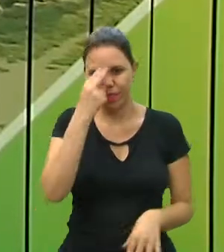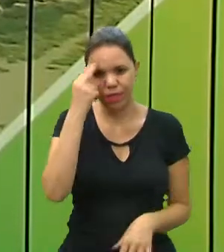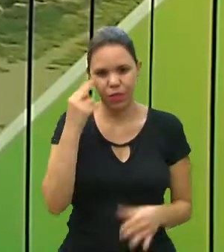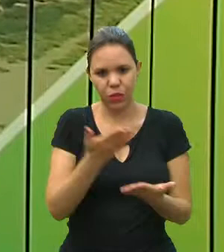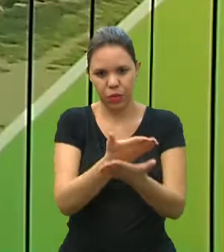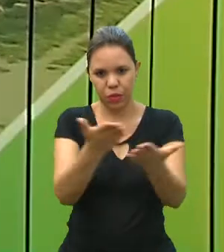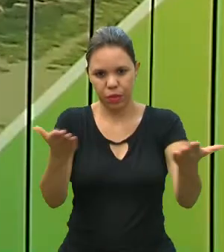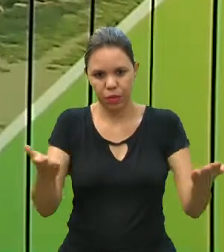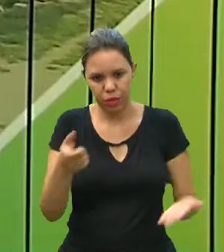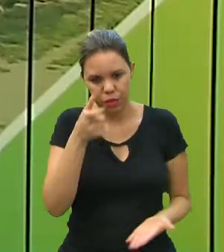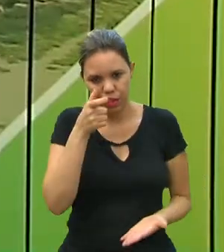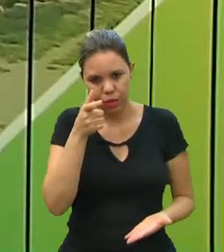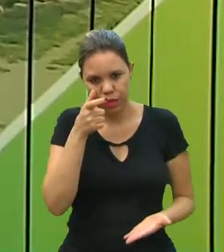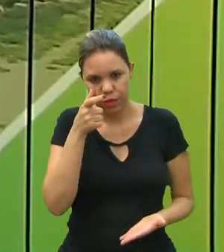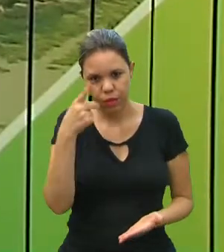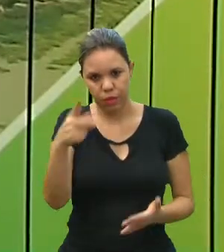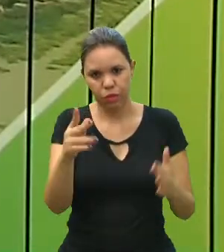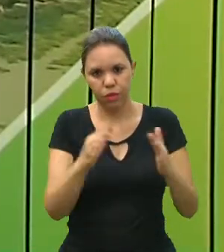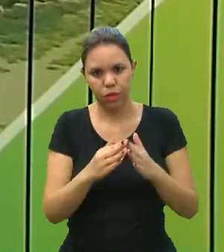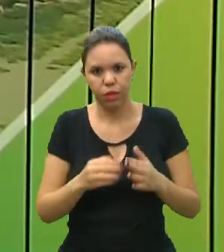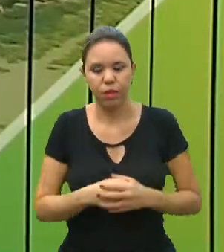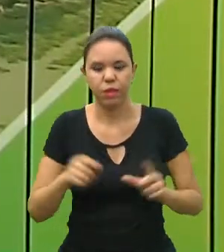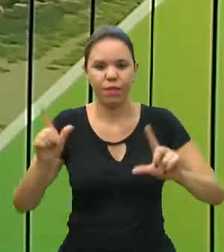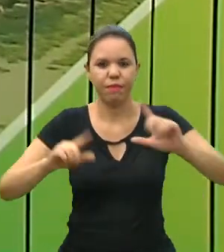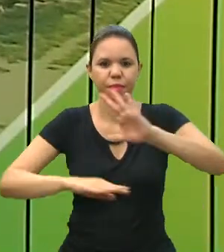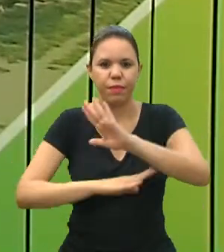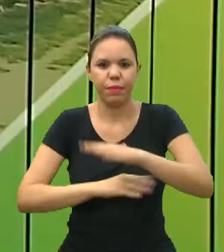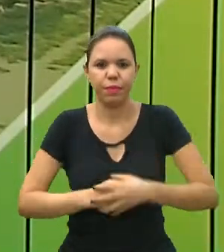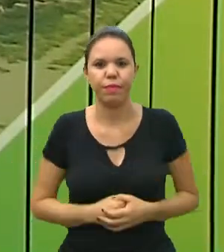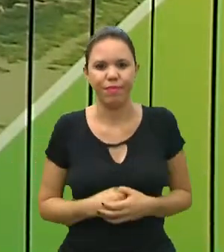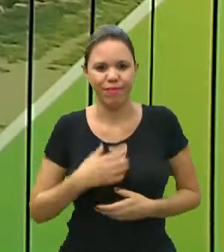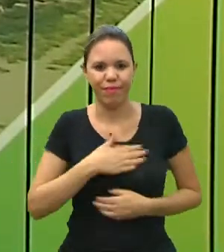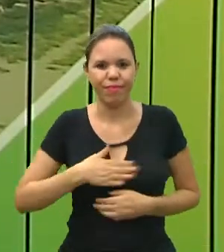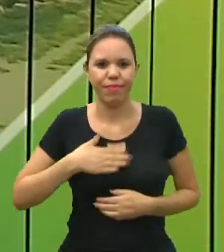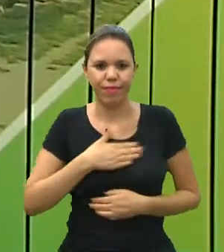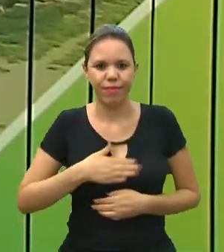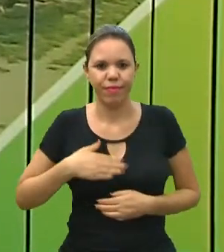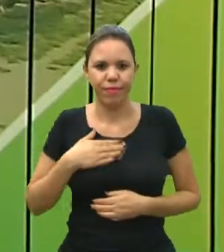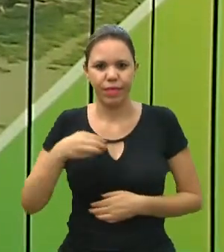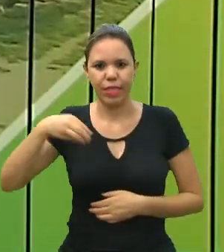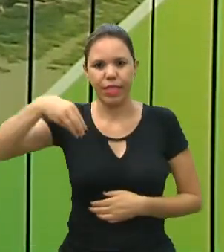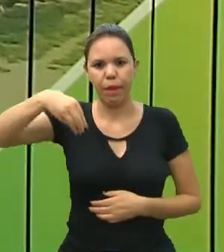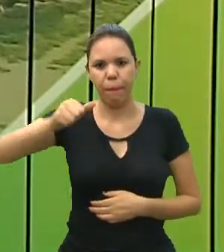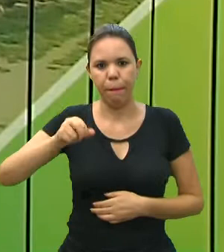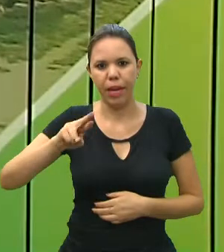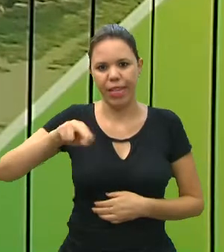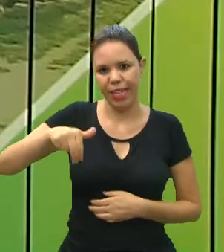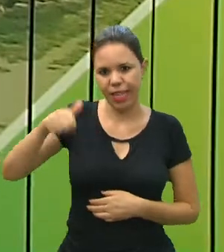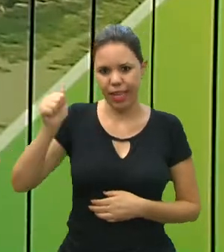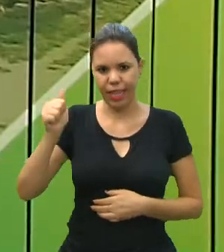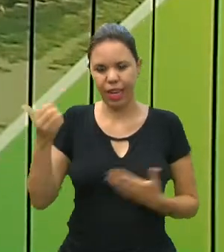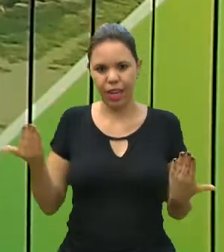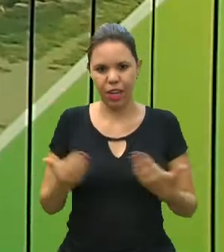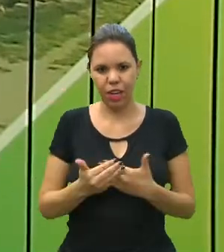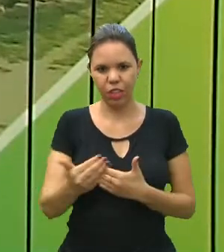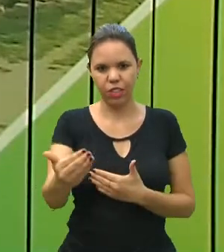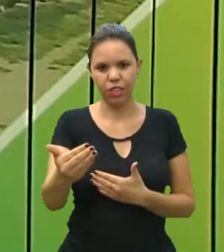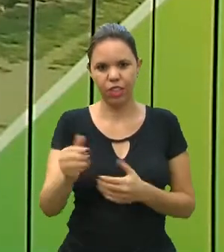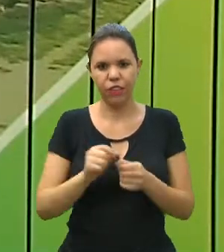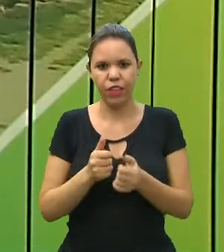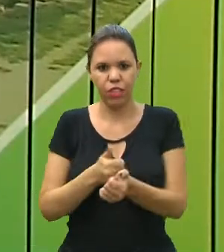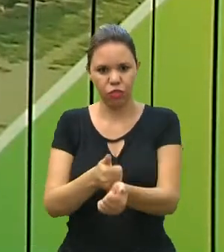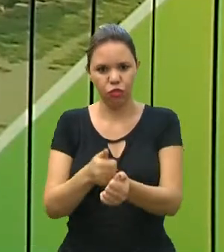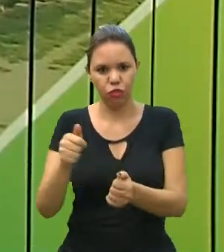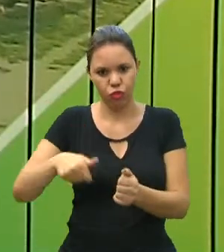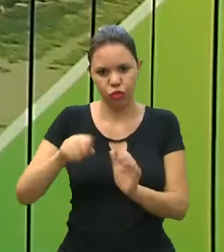Oi, Gabriel. Oi para você que está assistindo da sua casa, a TV Câmara. Muito prazer. Eu sou Mariana Meira e a partir de agora sou eu que